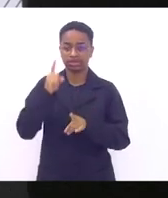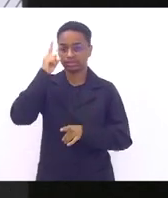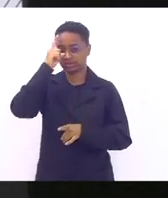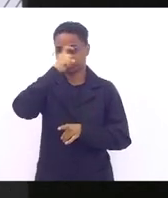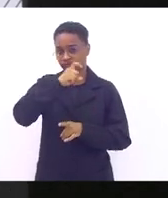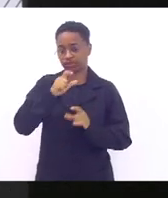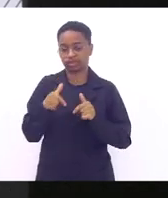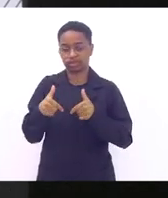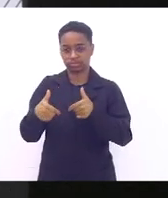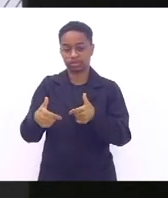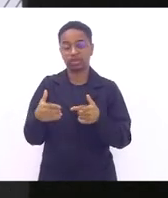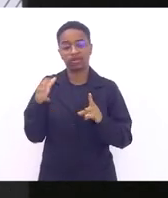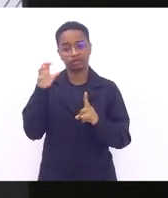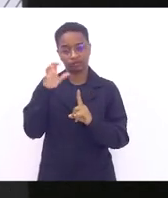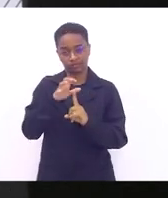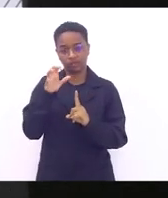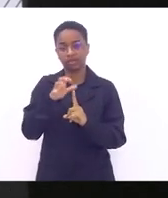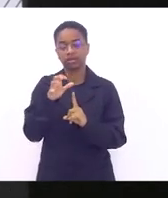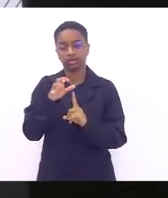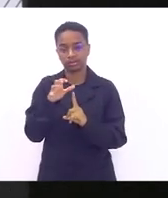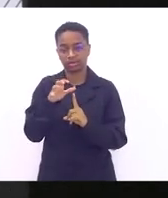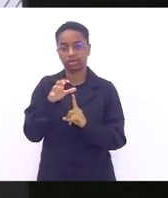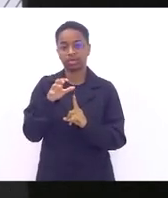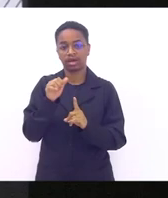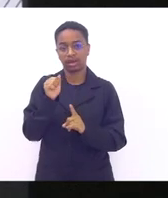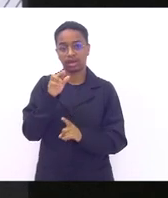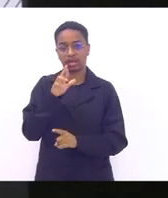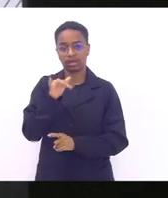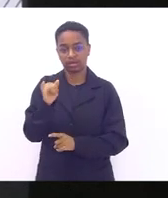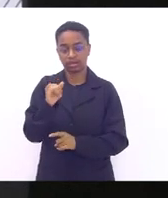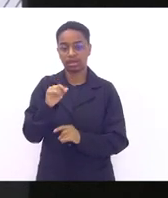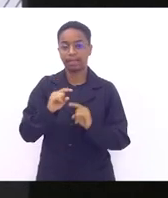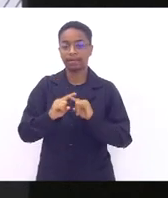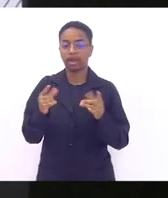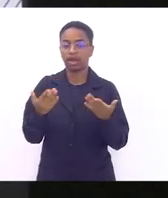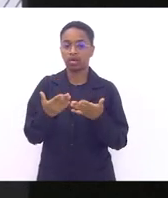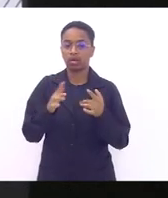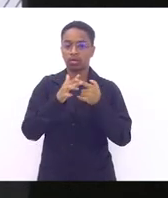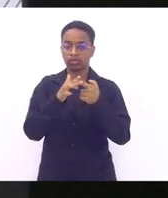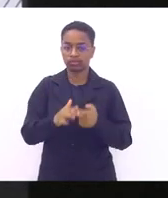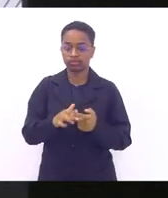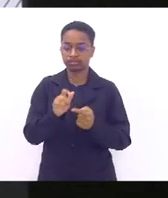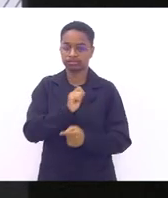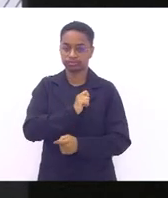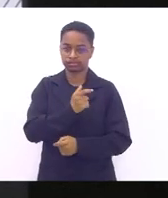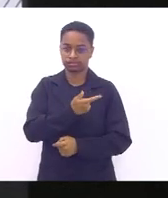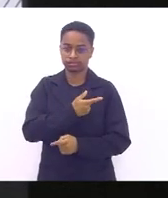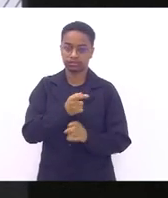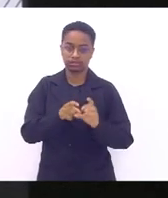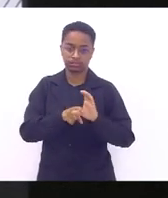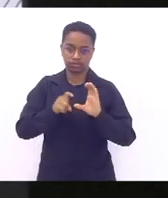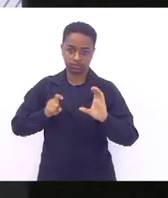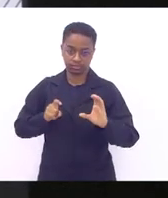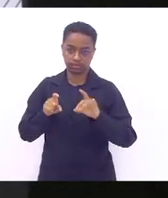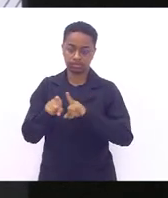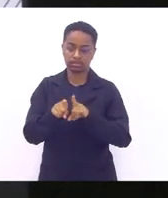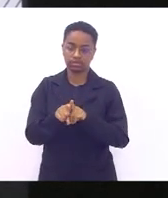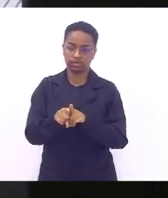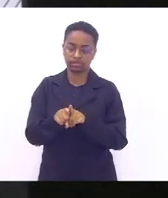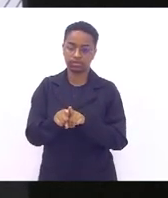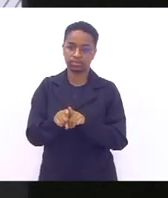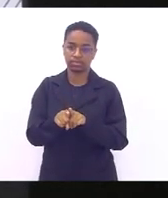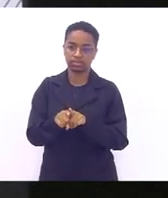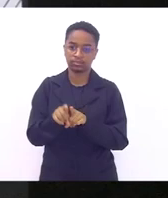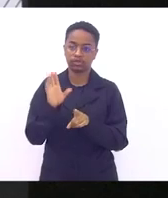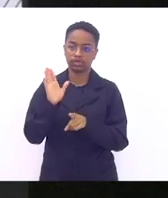dele, estava impactando demais o Ariparreira. E a gente agora, com a manutenção, São Gonçalo ficou independente e a gente